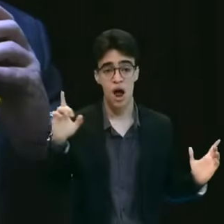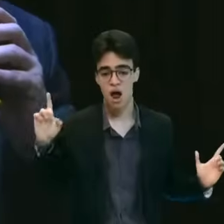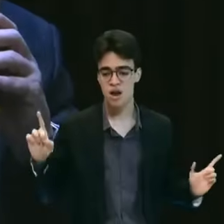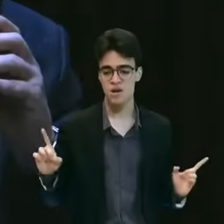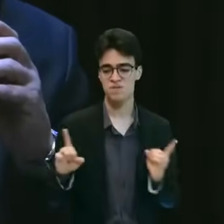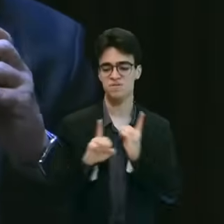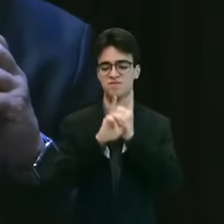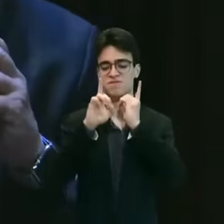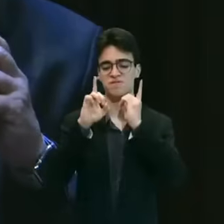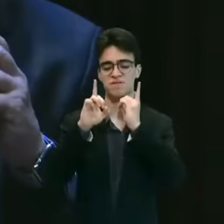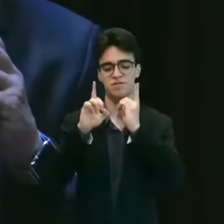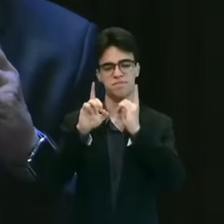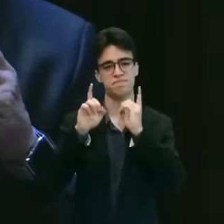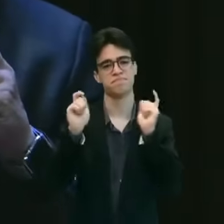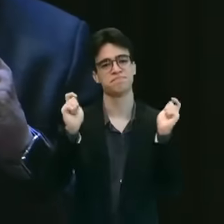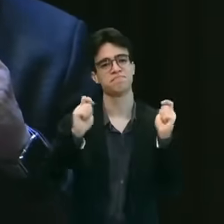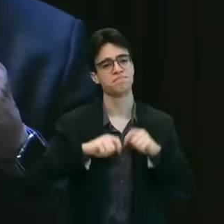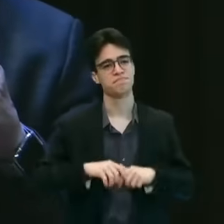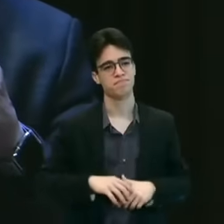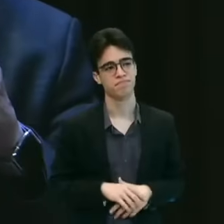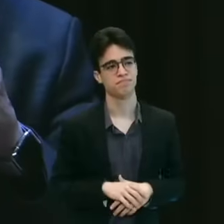reencontrarem as suas famílias.